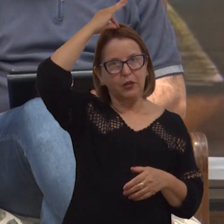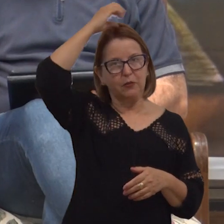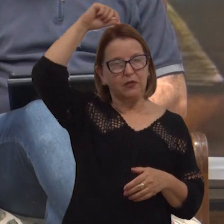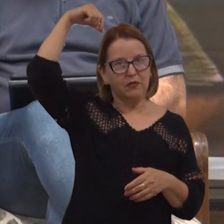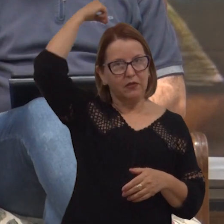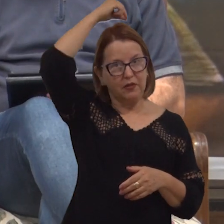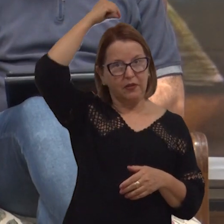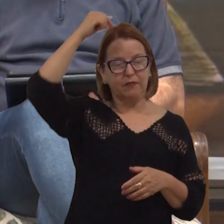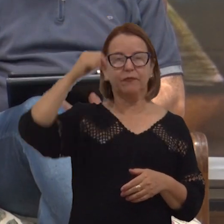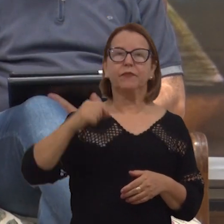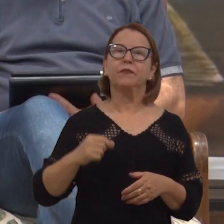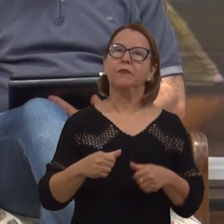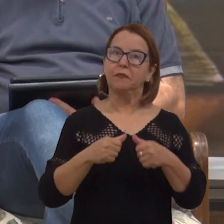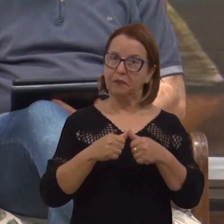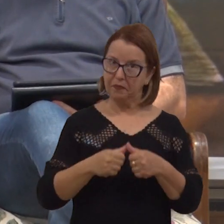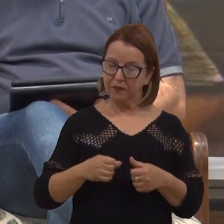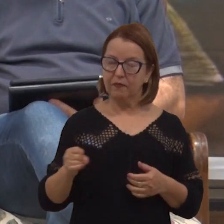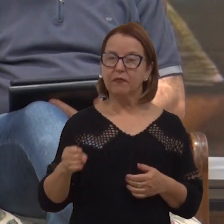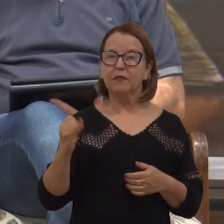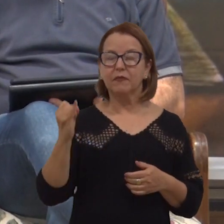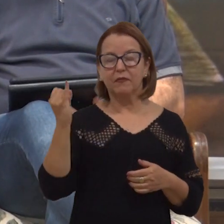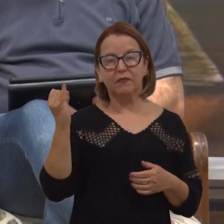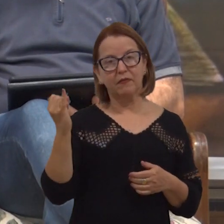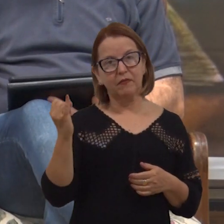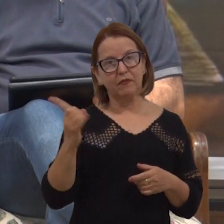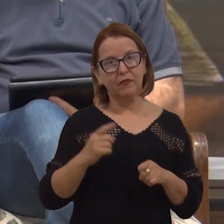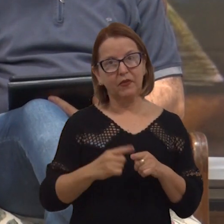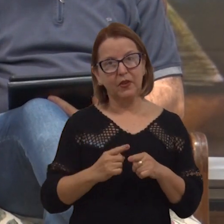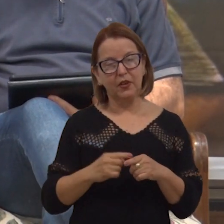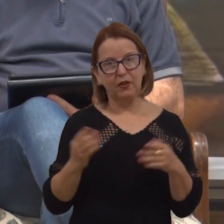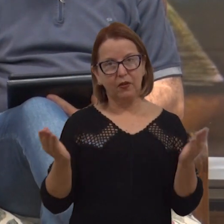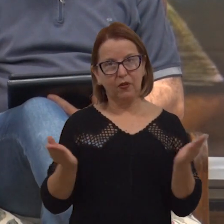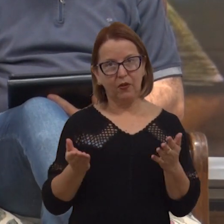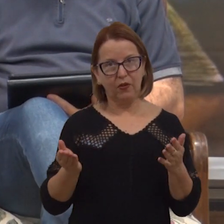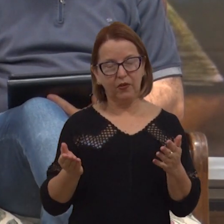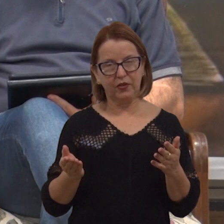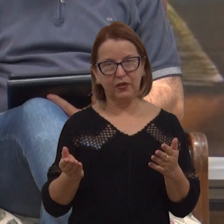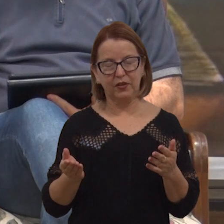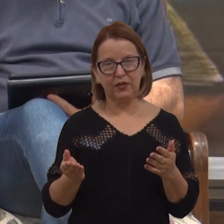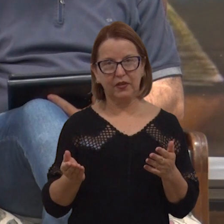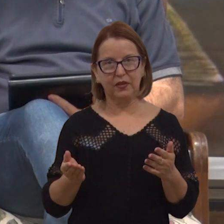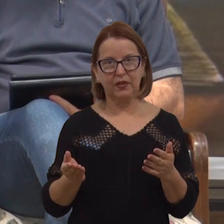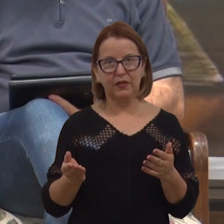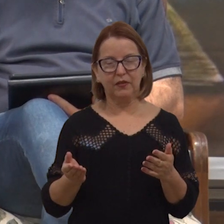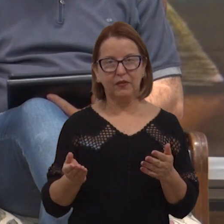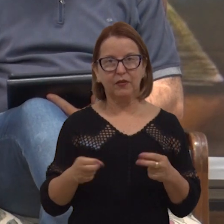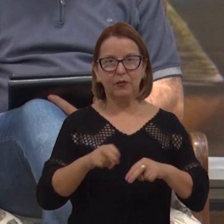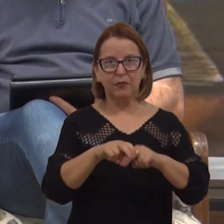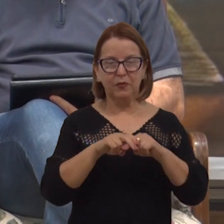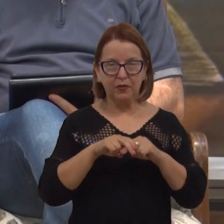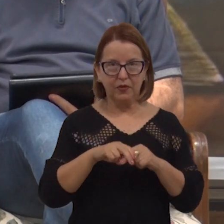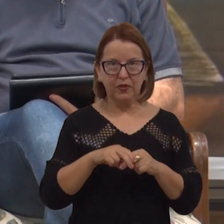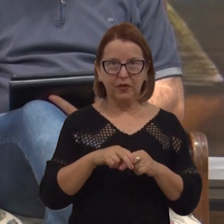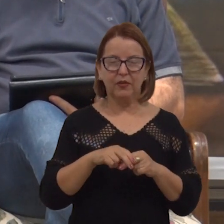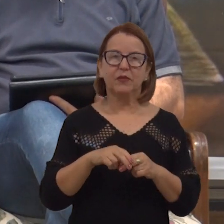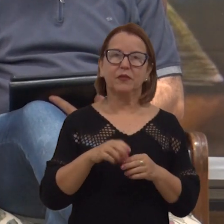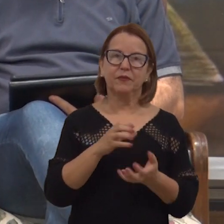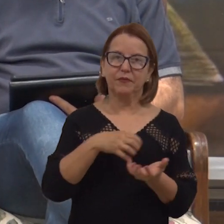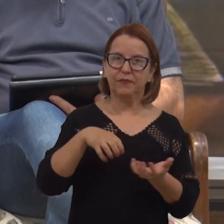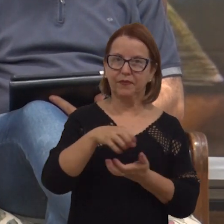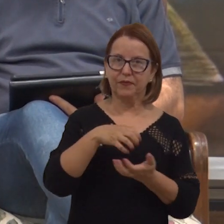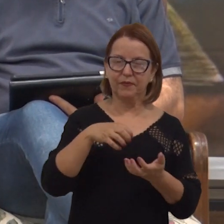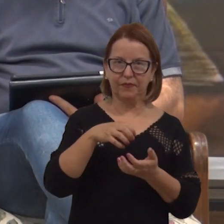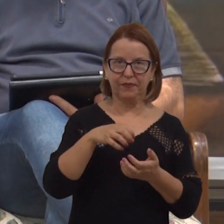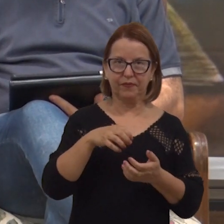Santo. Isso é importante, né, Maurício? Porque hoje, com essas dificuldades, com essa pandemia toda, nós